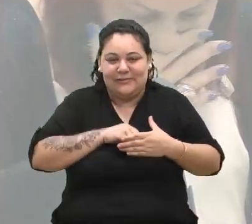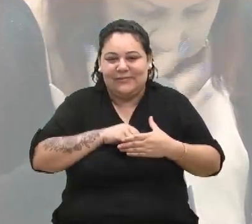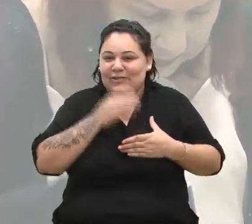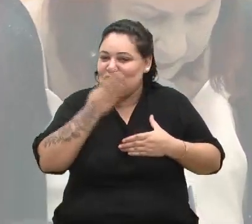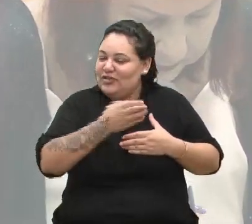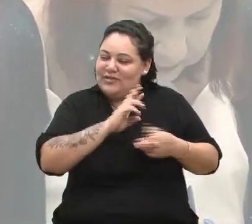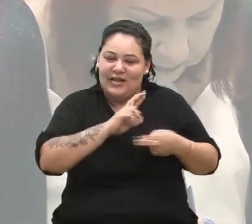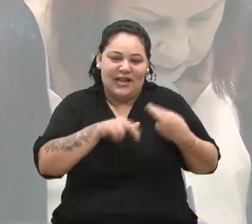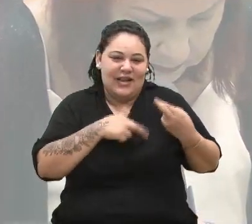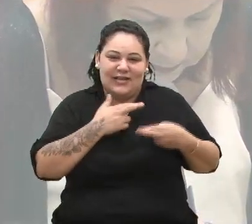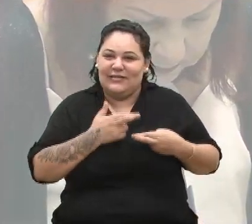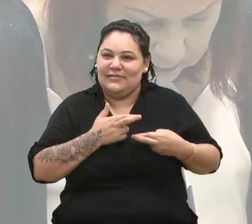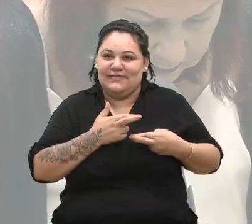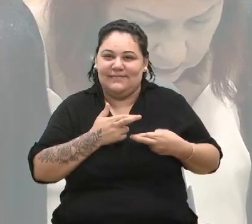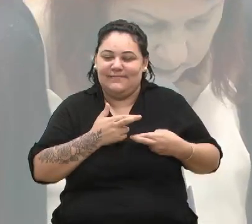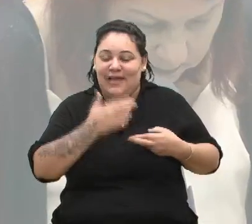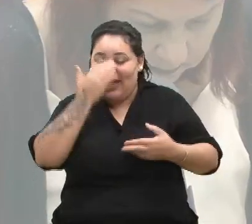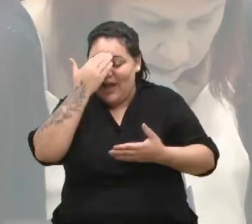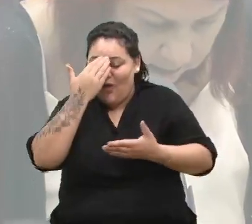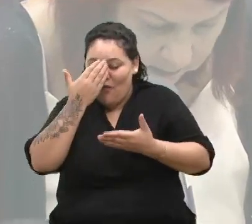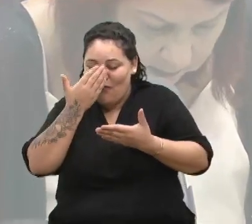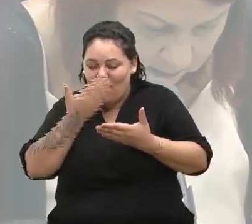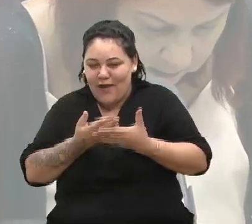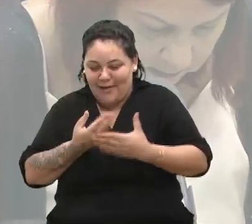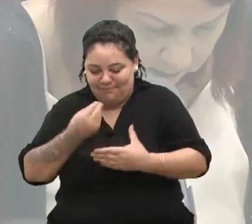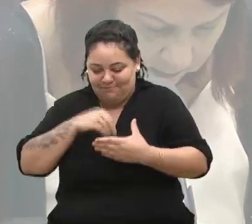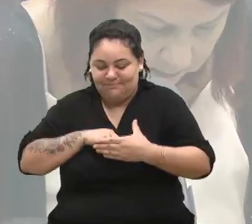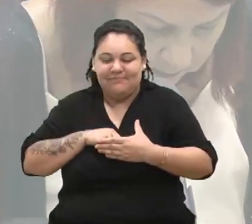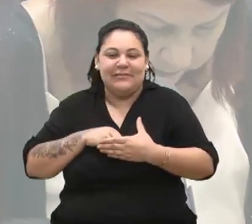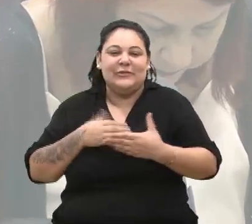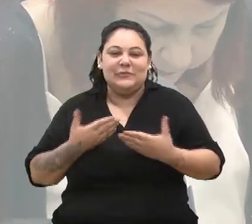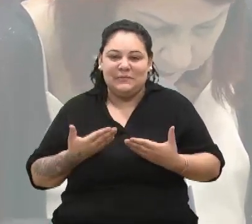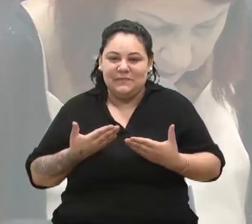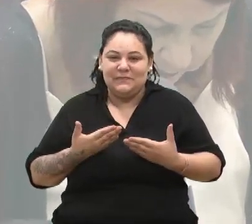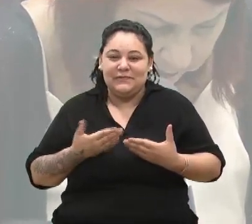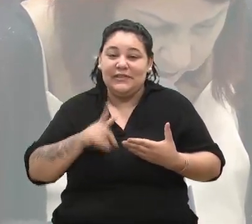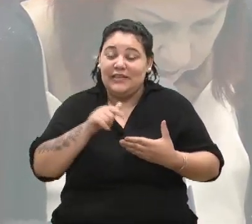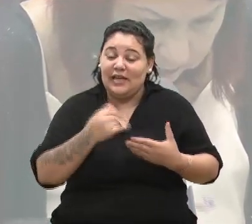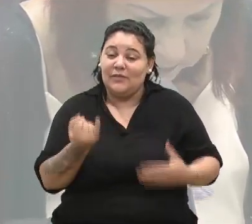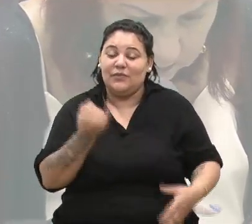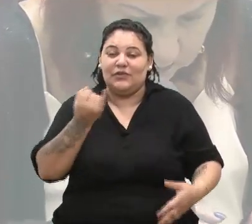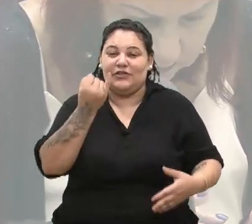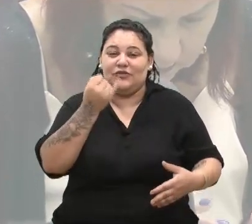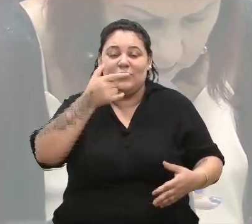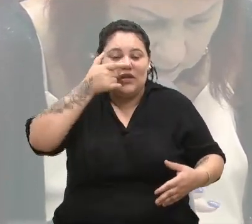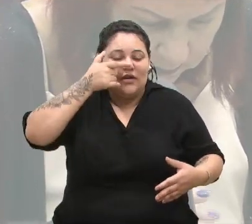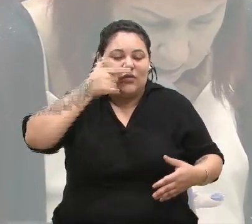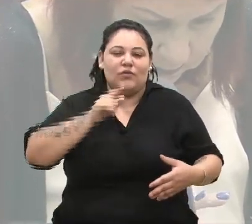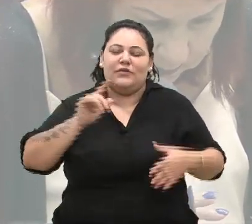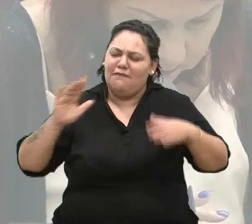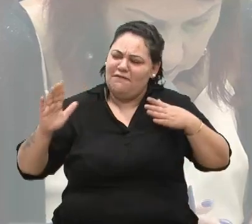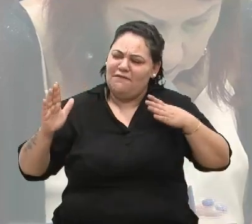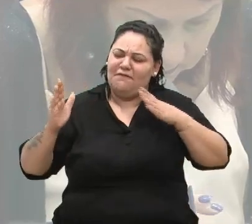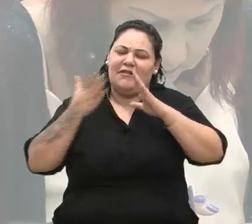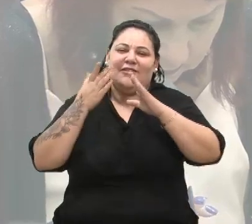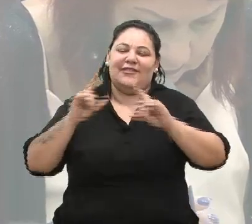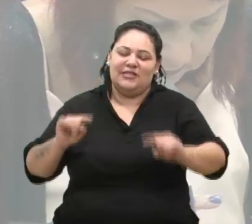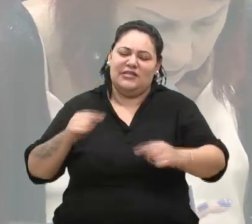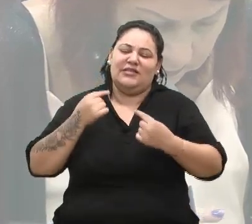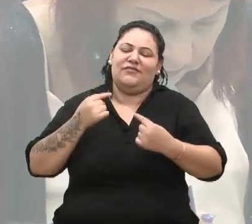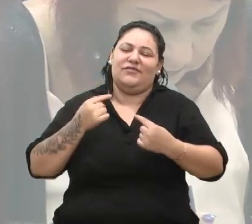relacionada com a autoconfiança. Um fator fundamental para vencer o desafio de um longo